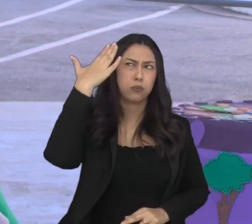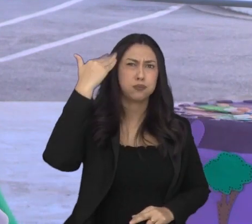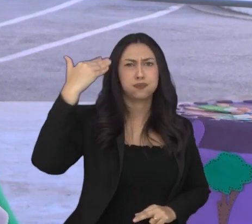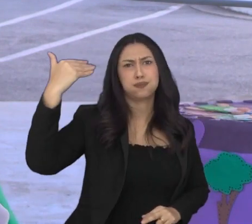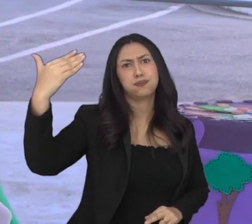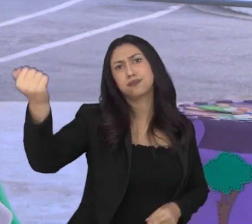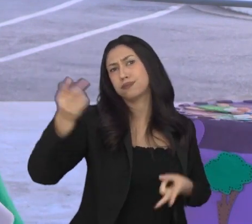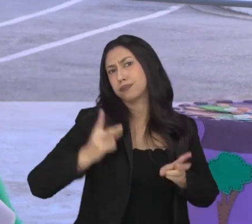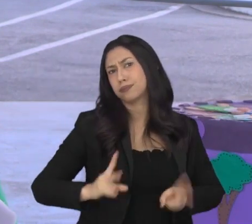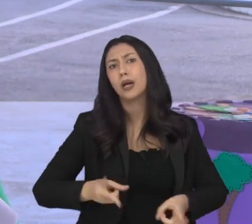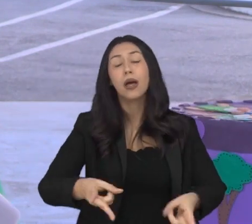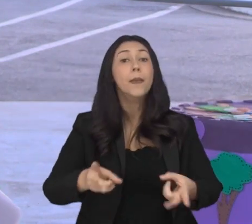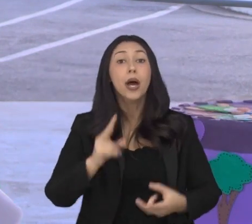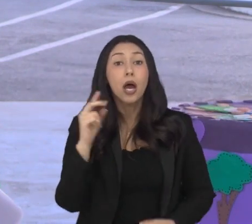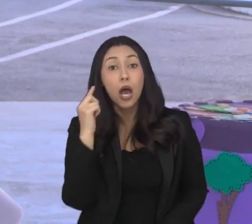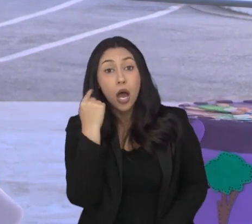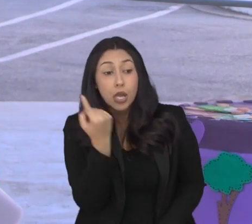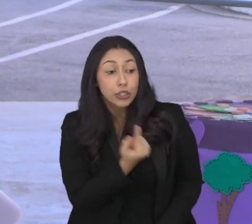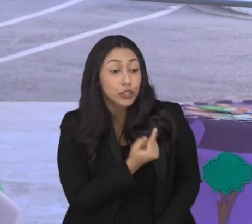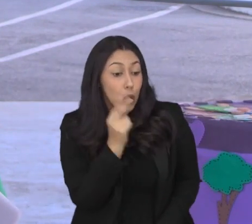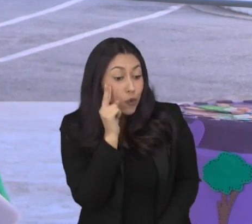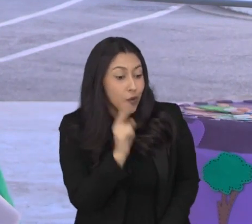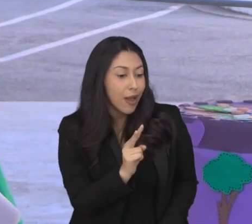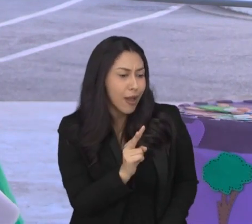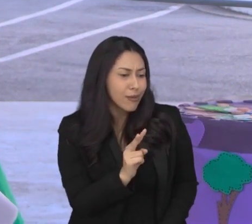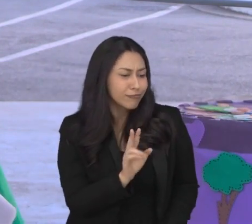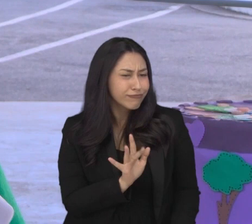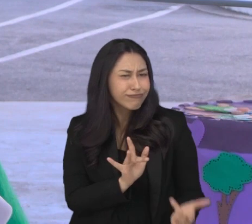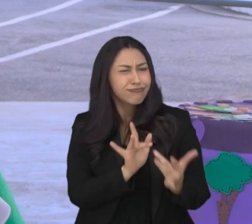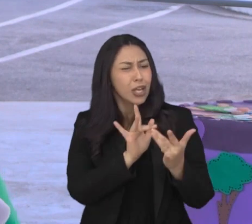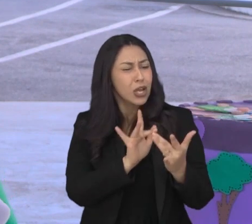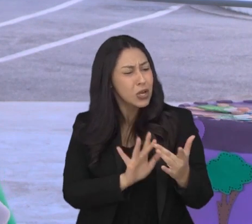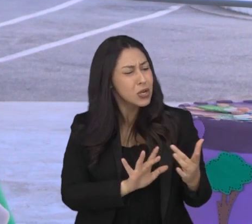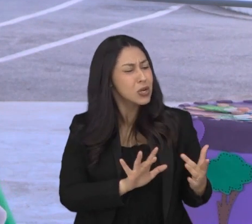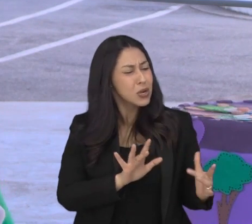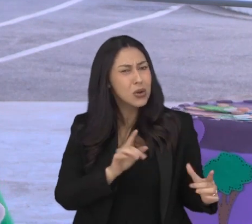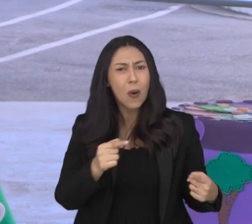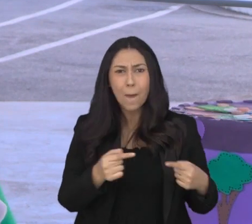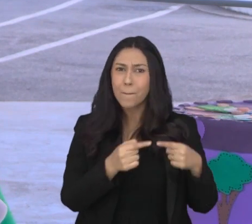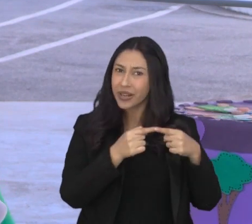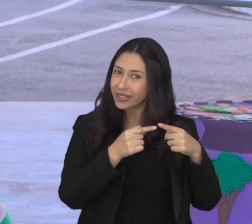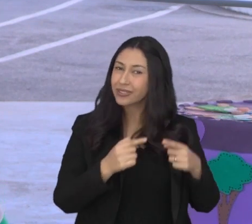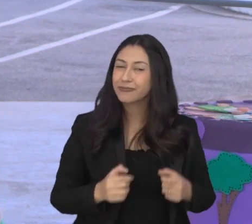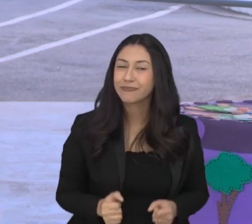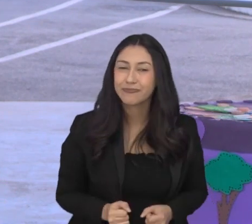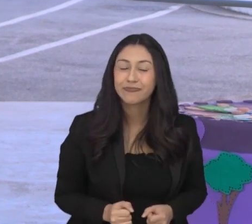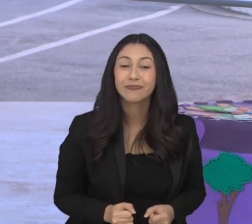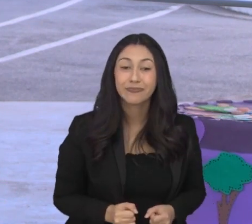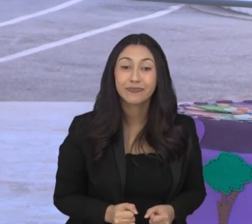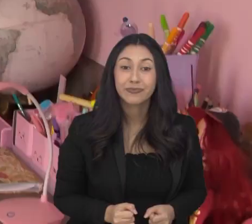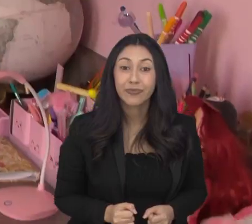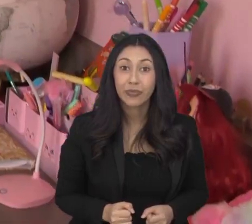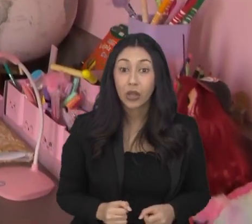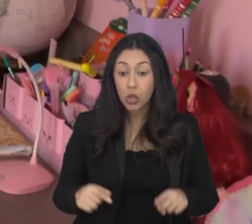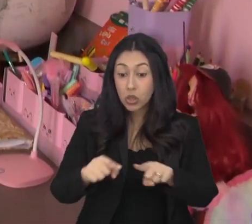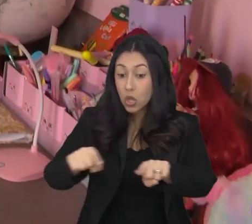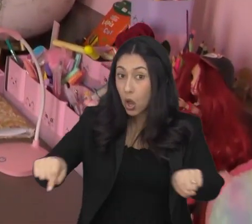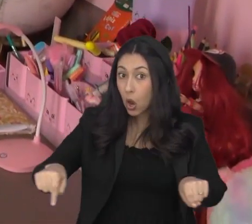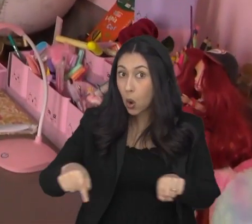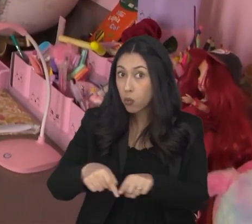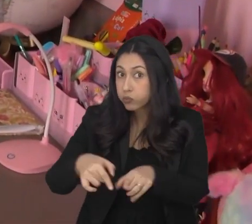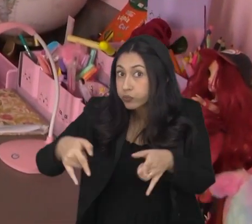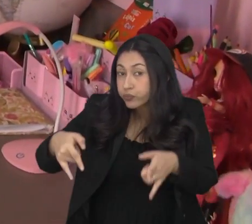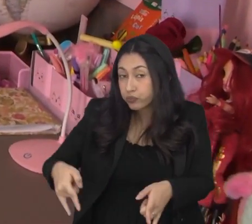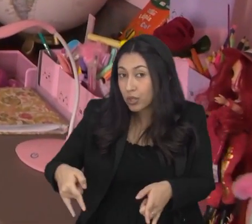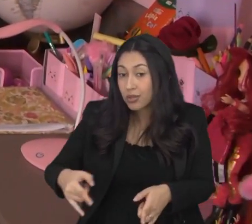isso fez tanto sucesso e faz até hoje, porque a gente olha aquilo e vê o nosso povo, a nossa identidade nos livros de Lobato. O quarto